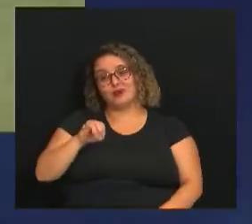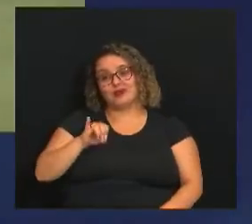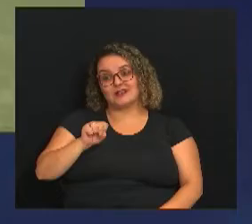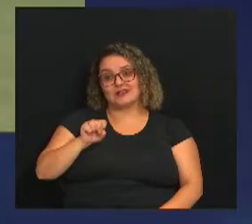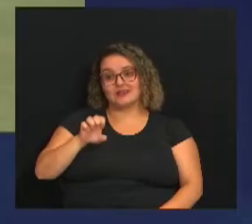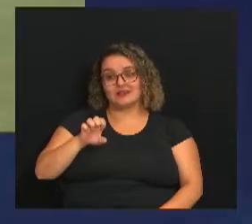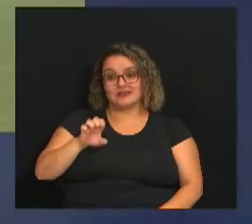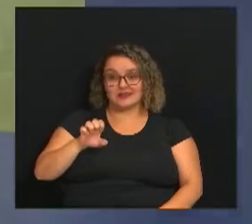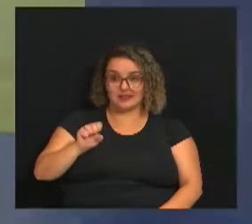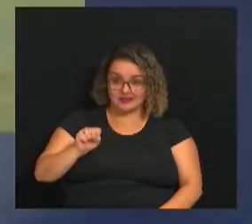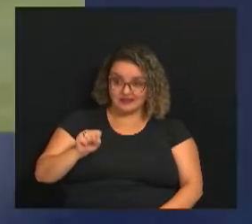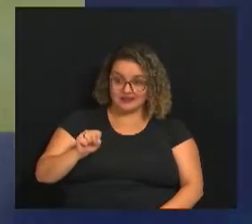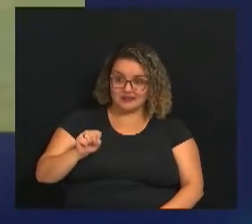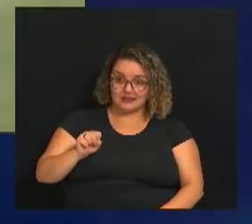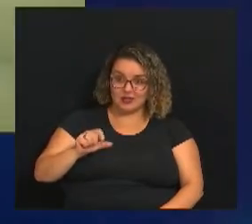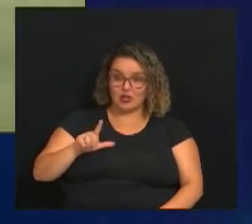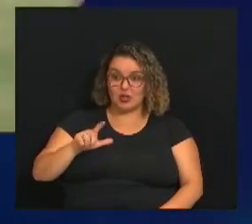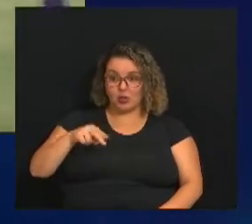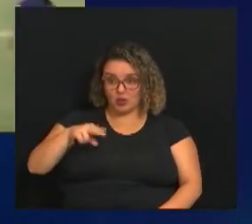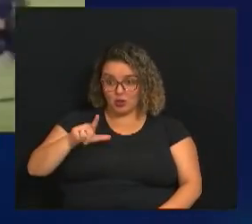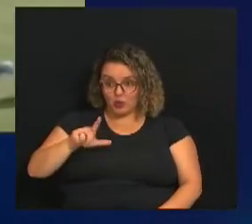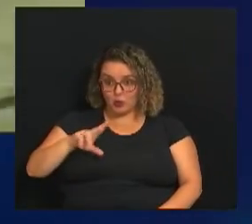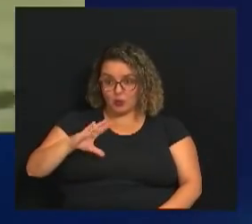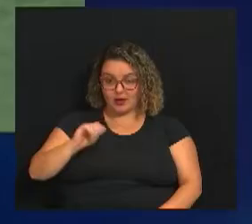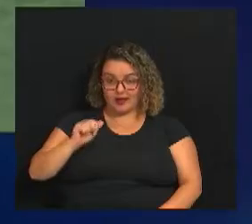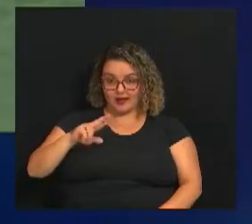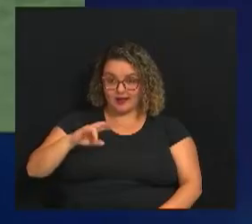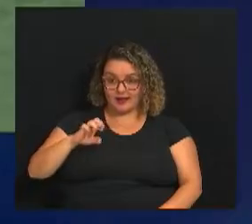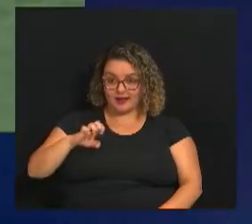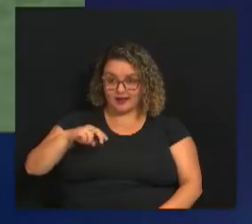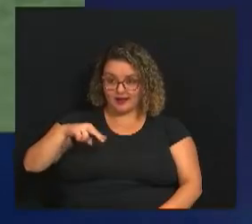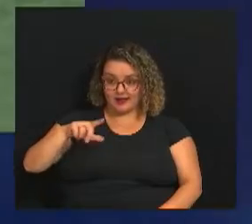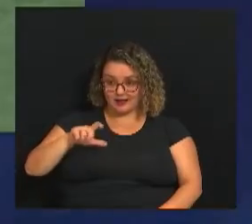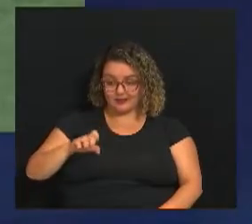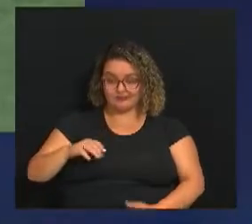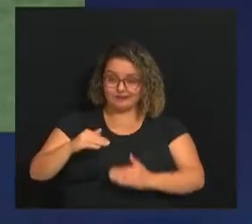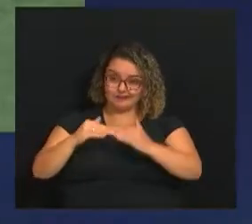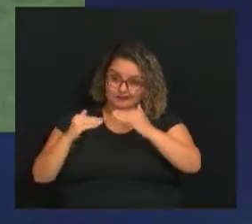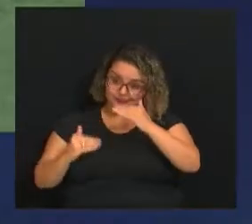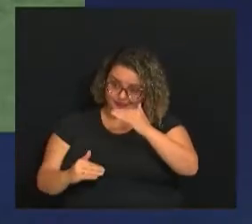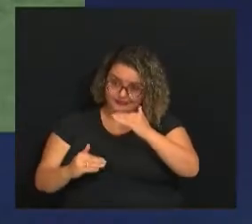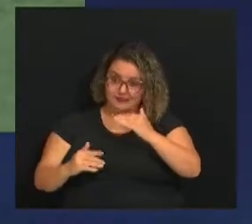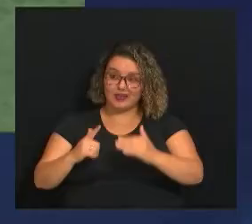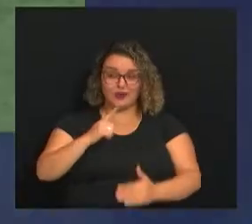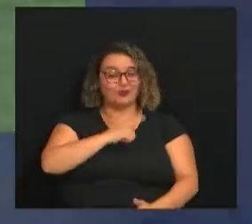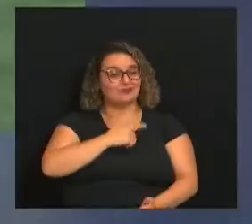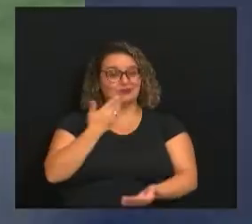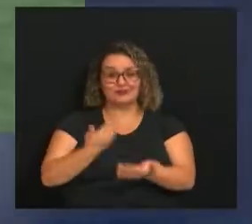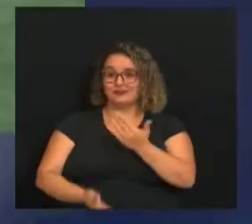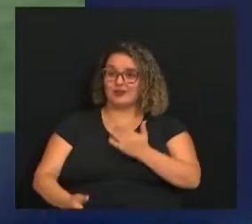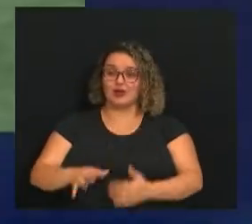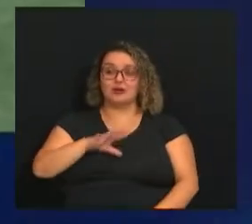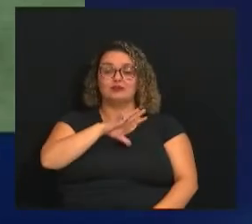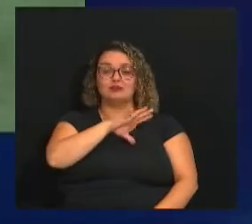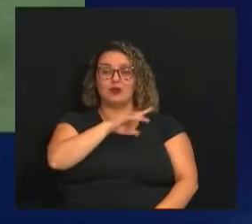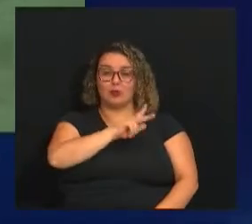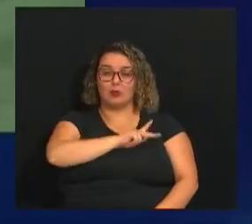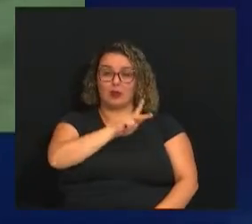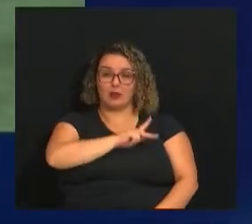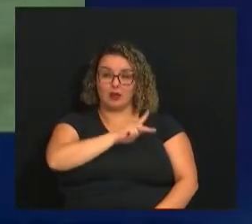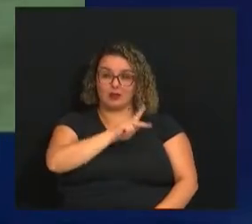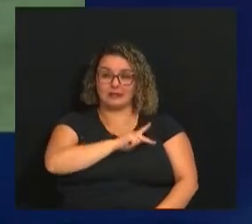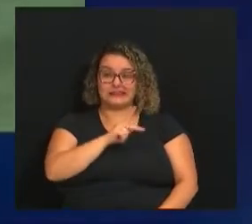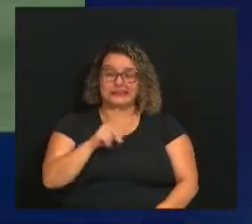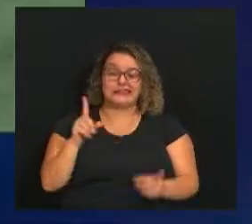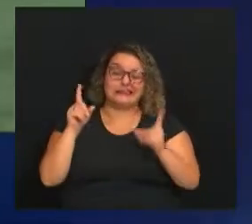e entra na zona de rebaixamento do Campeonato Paulista. Guarani perde para o Palmeiras fora de casa e se complica